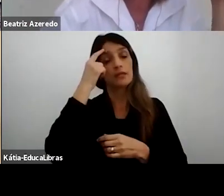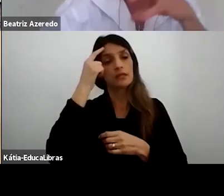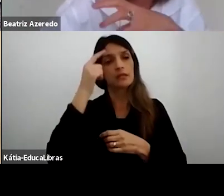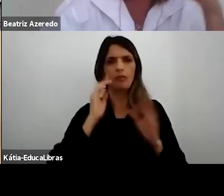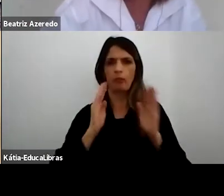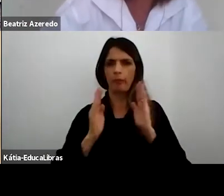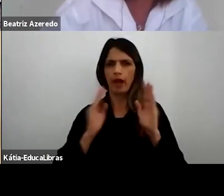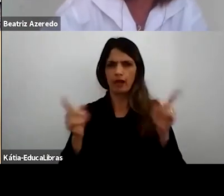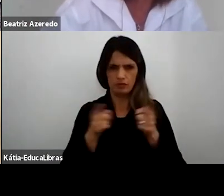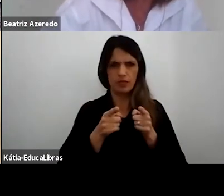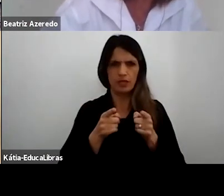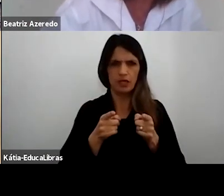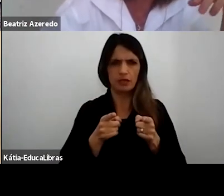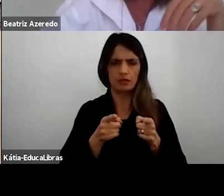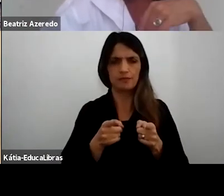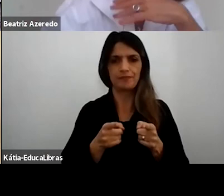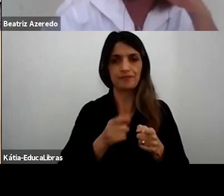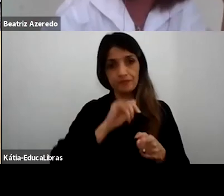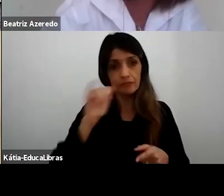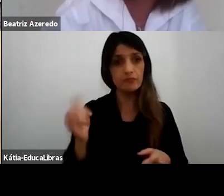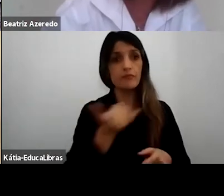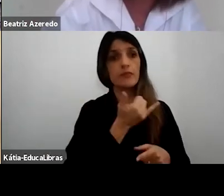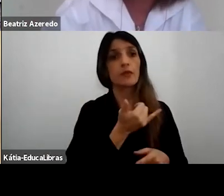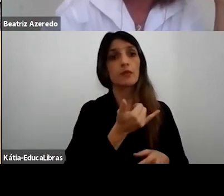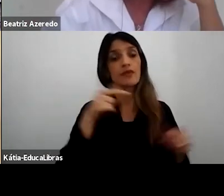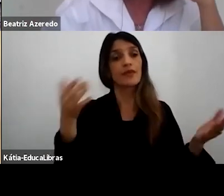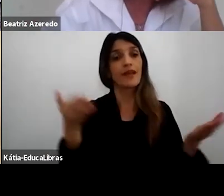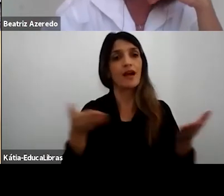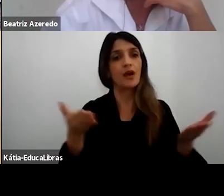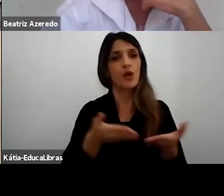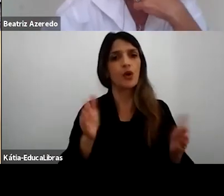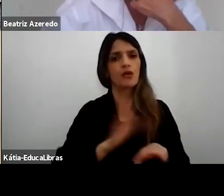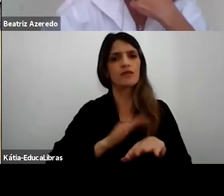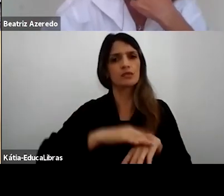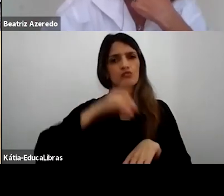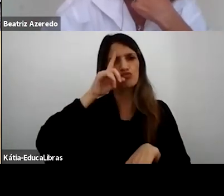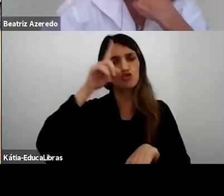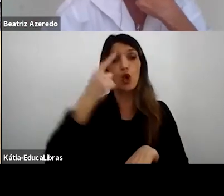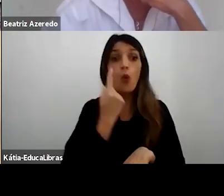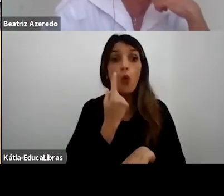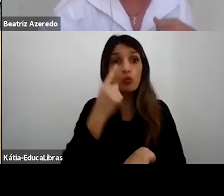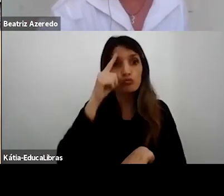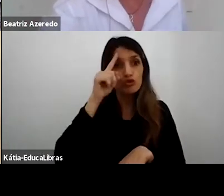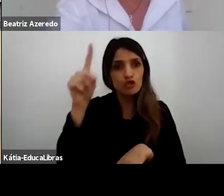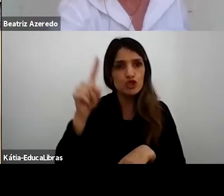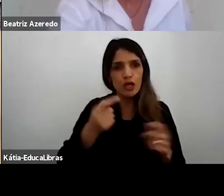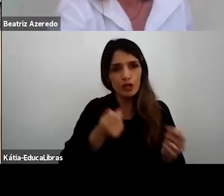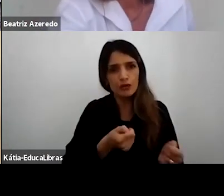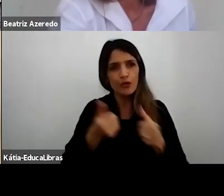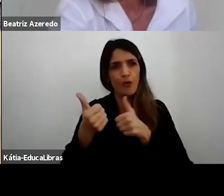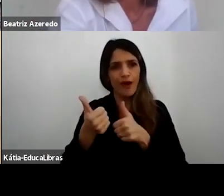né? Como é que a gente aproveita esse momento e faz um dia de doar aí histórico?